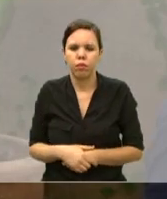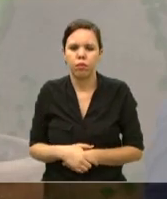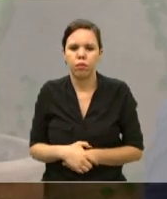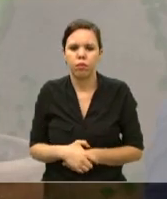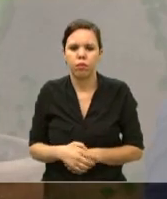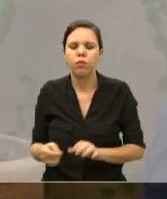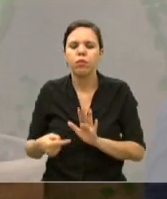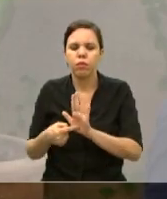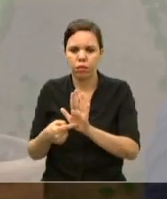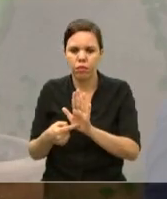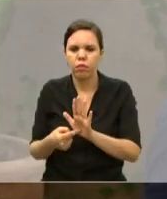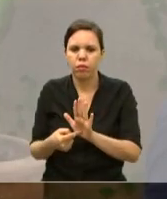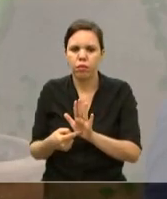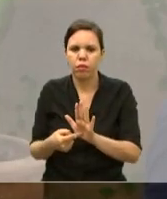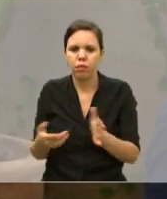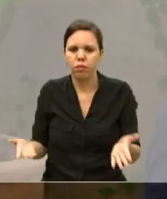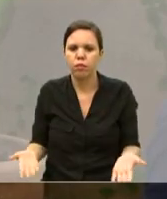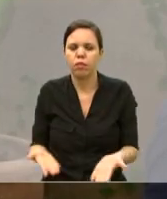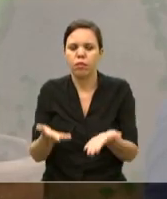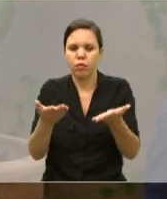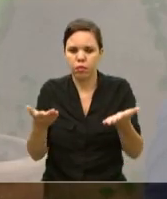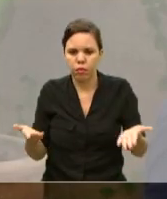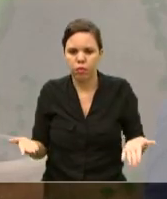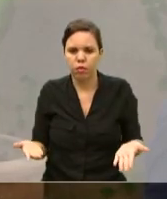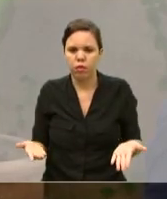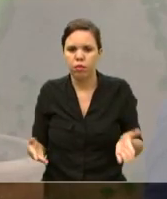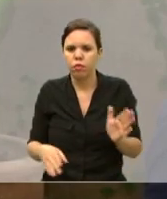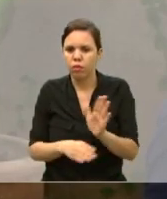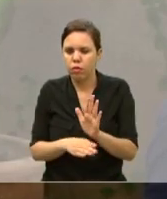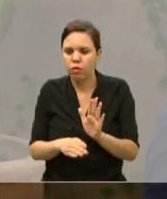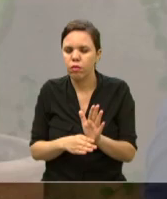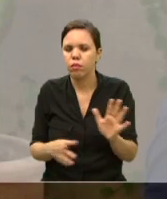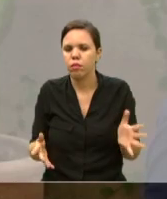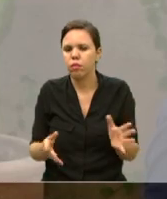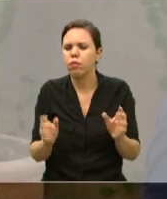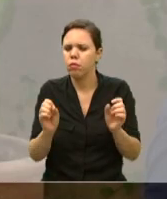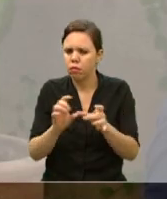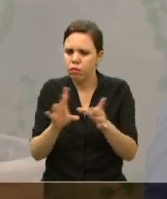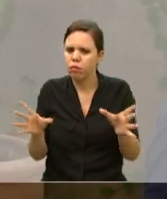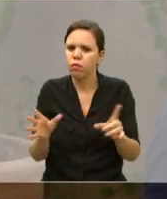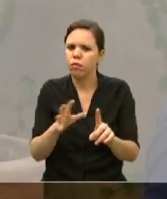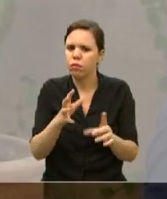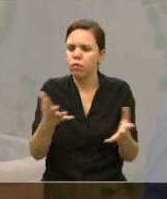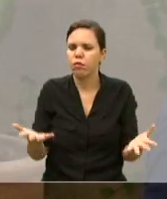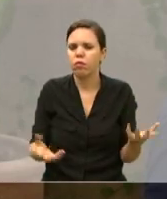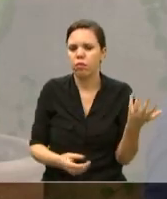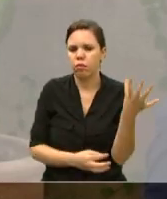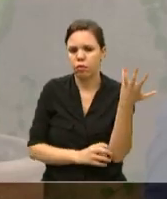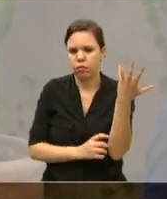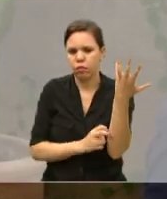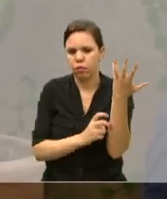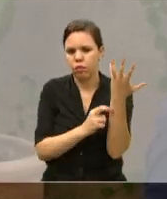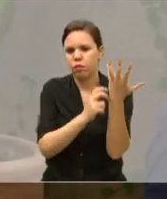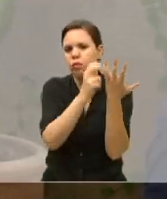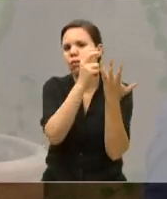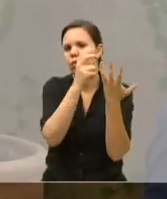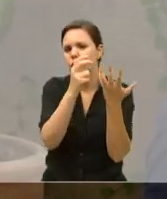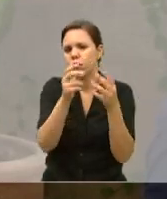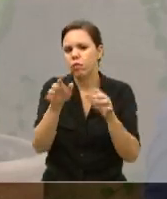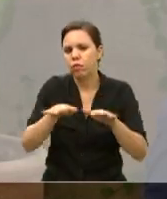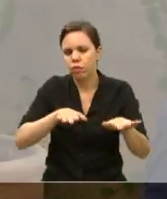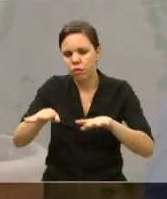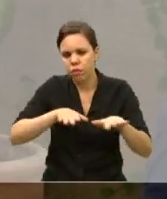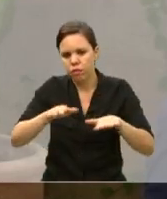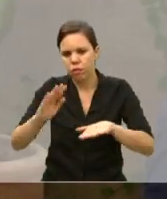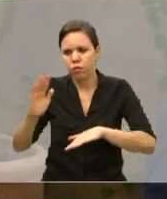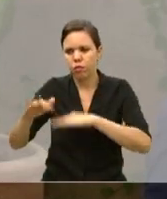pouco, brincar um pouco na areia. E eu vi, por exemplo, esse contato com a natureza, isso faz parte da metodologia? Sim, faz.